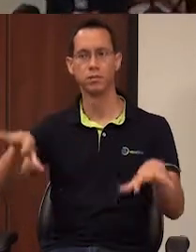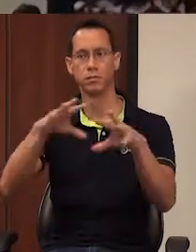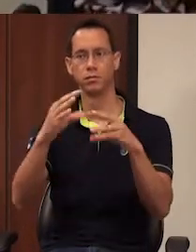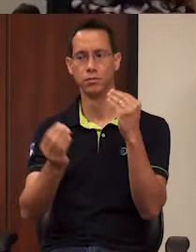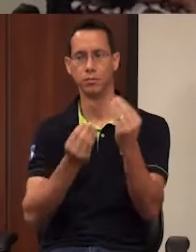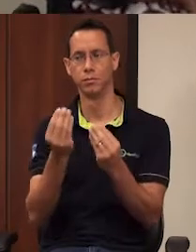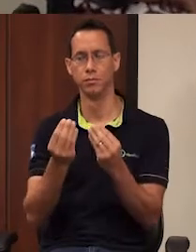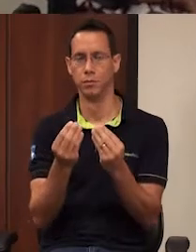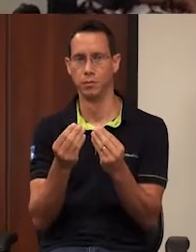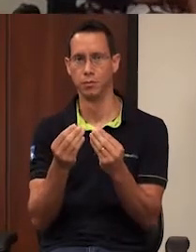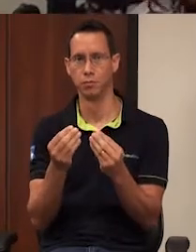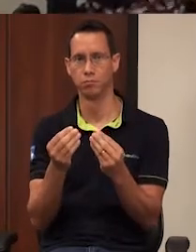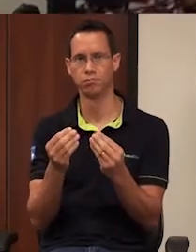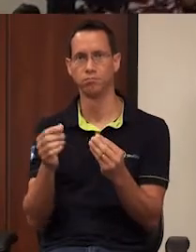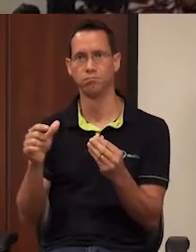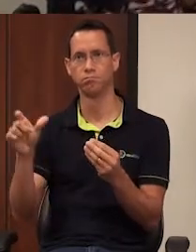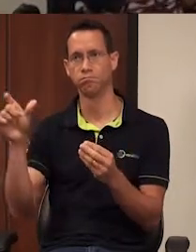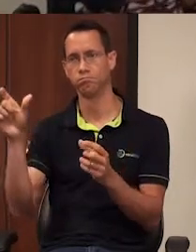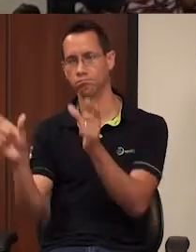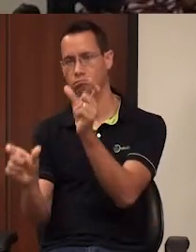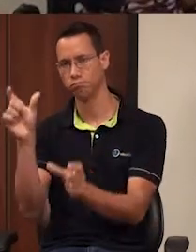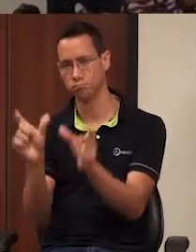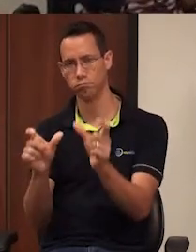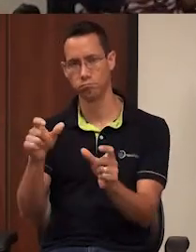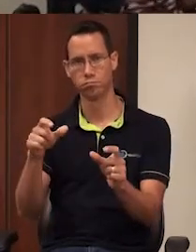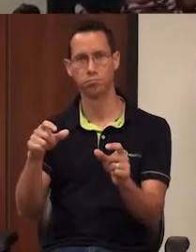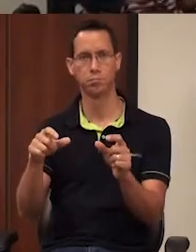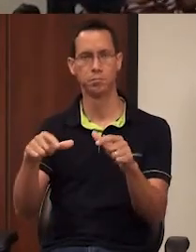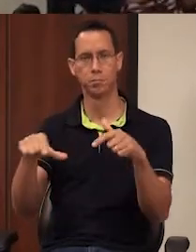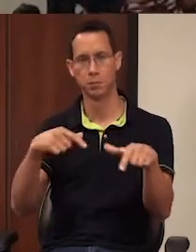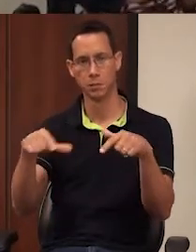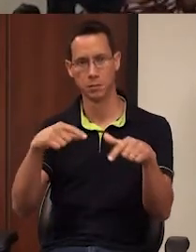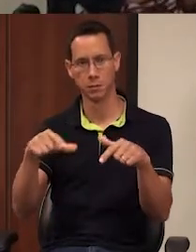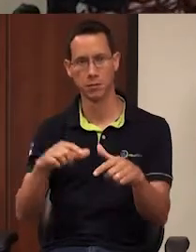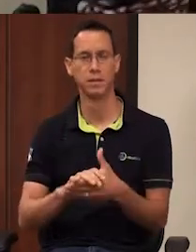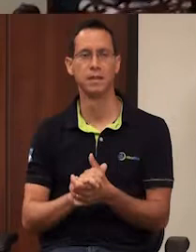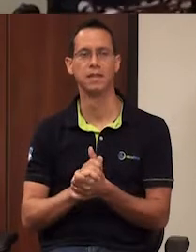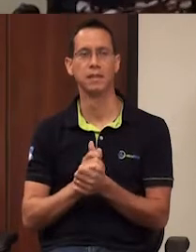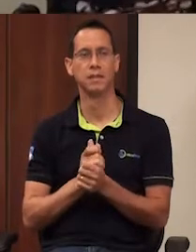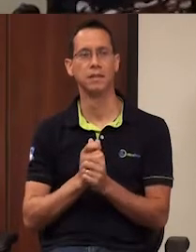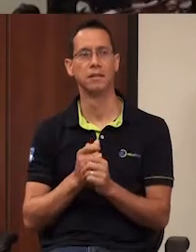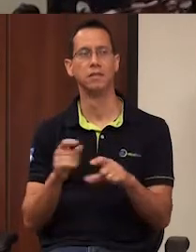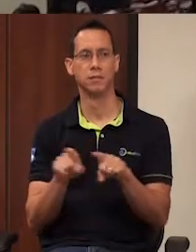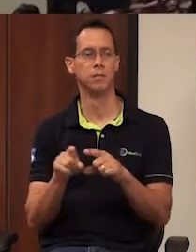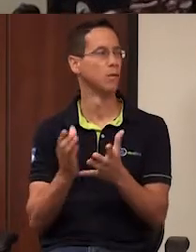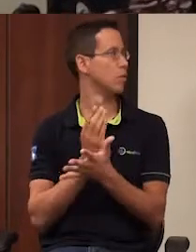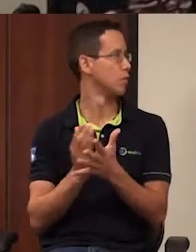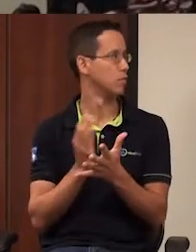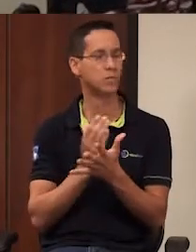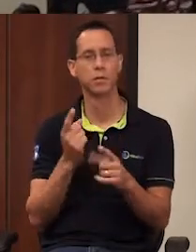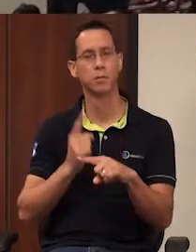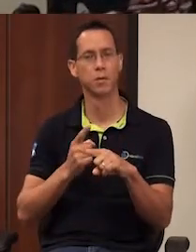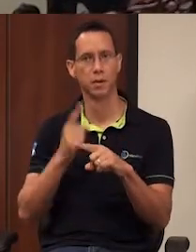como os promotores pensam sobre o assunto, e eu sou muito criticada, inclusive, porque eu tenho uma visão